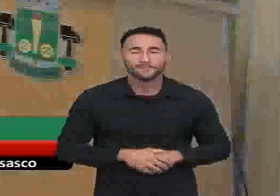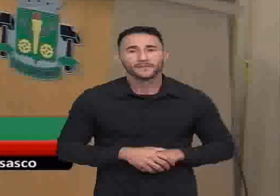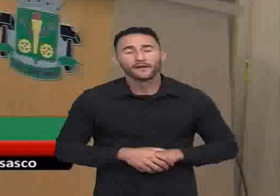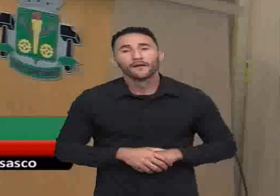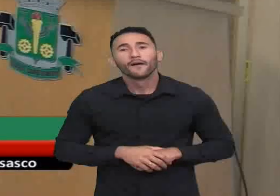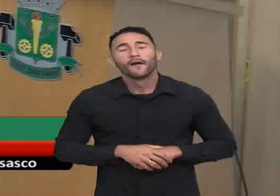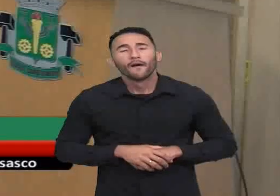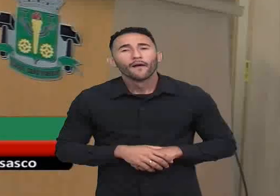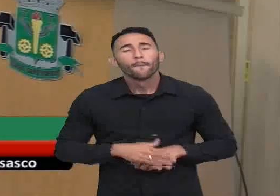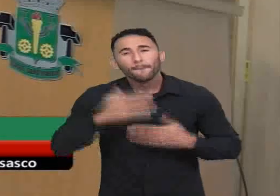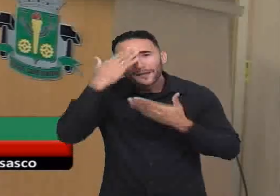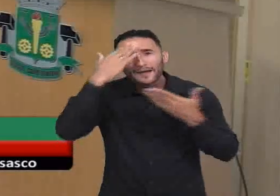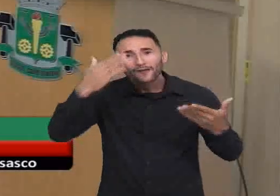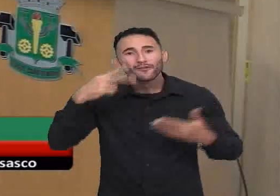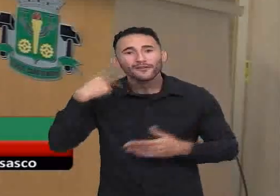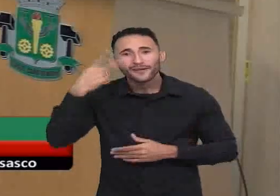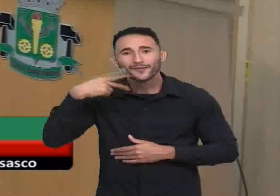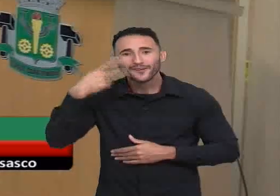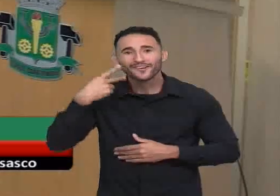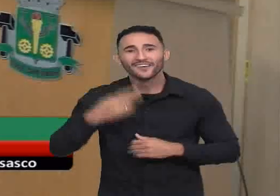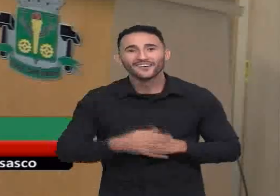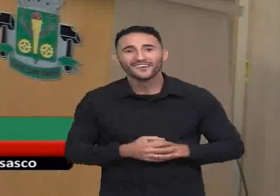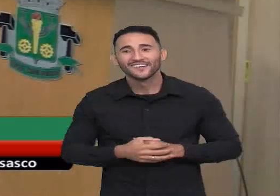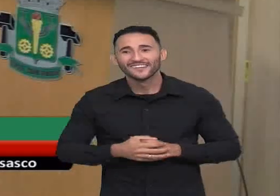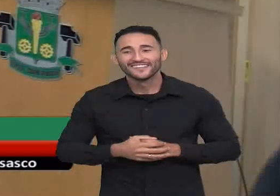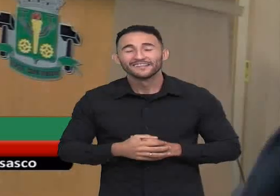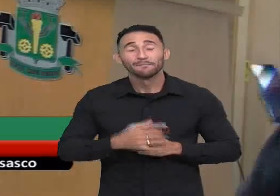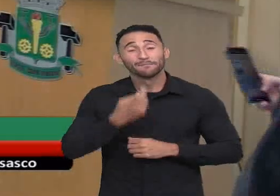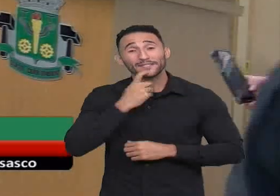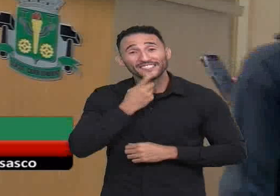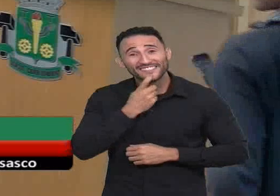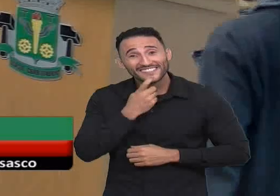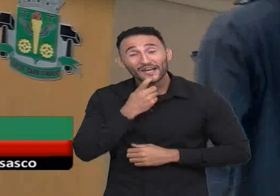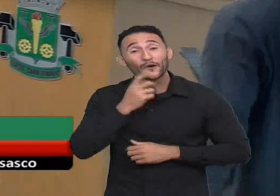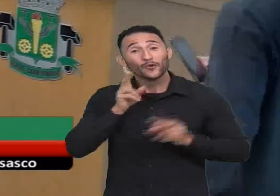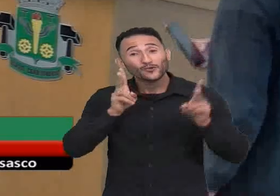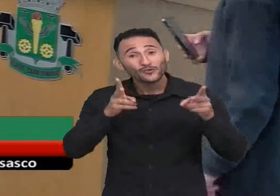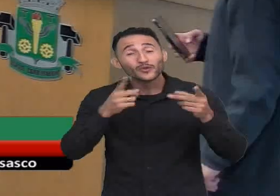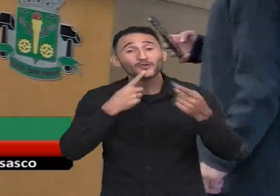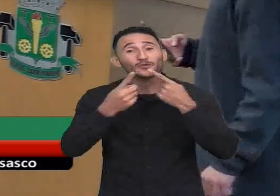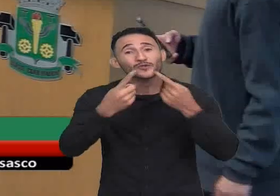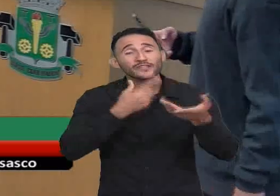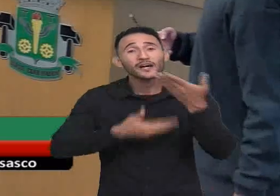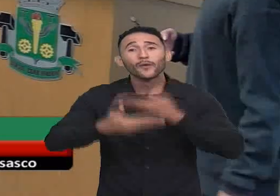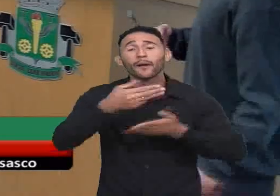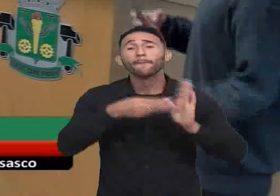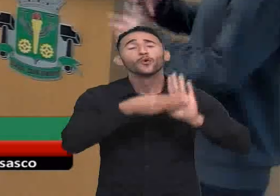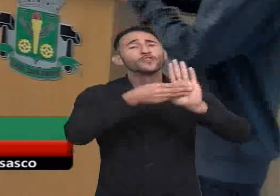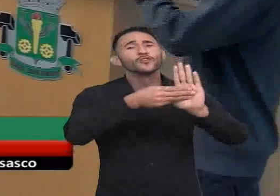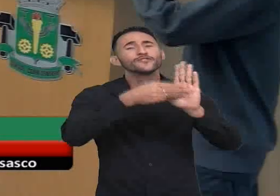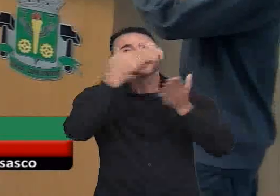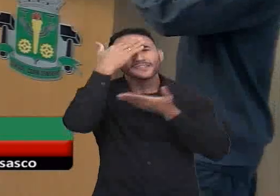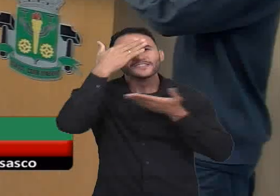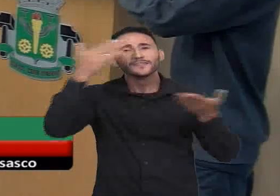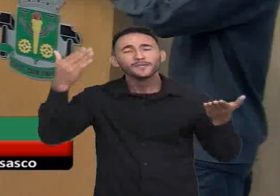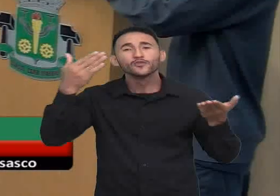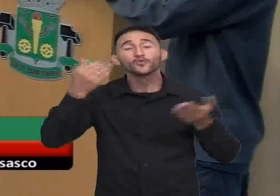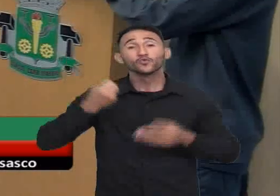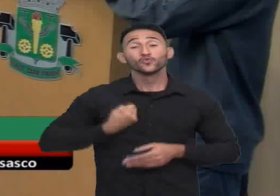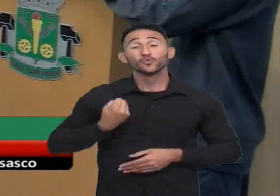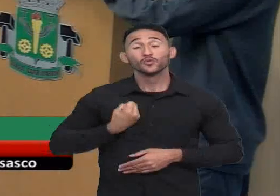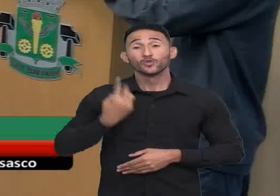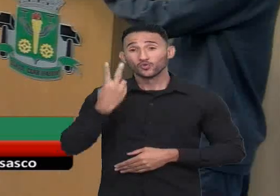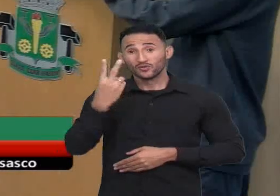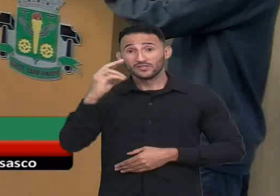nobre vereador Batista Comunidade. Continua em discussão a moção de agradecimento